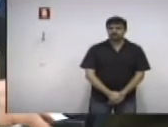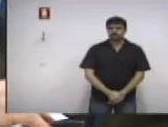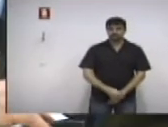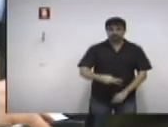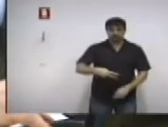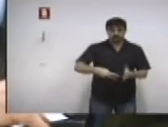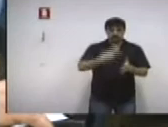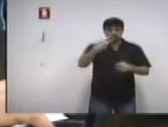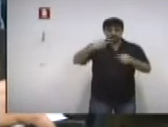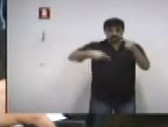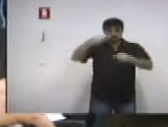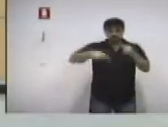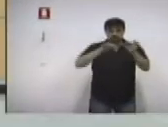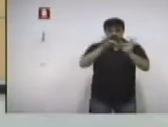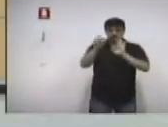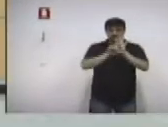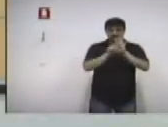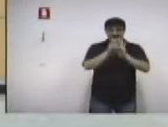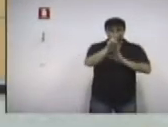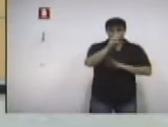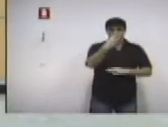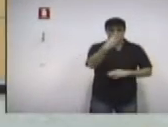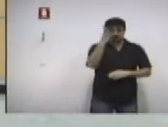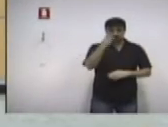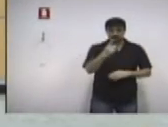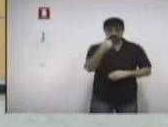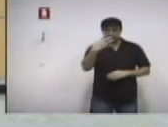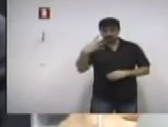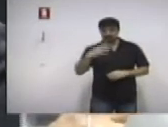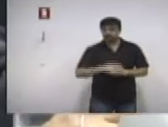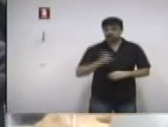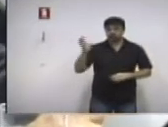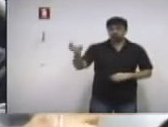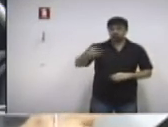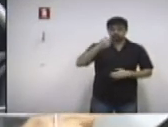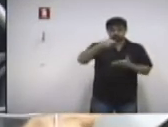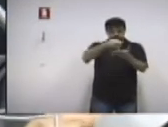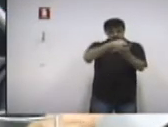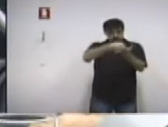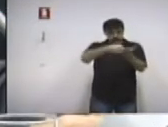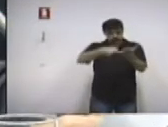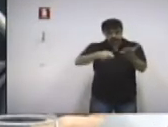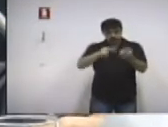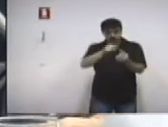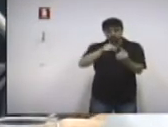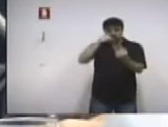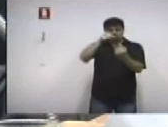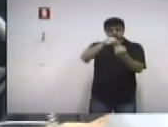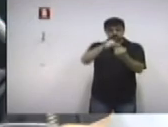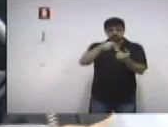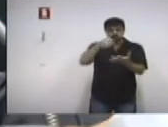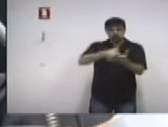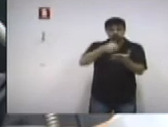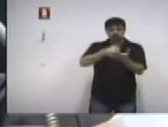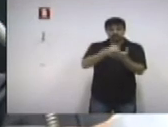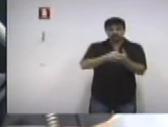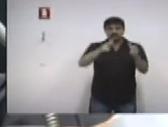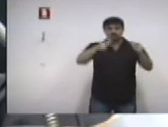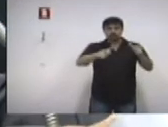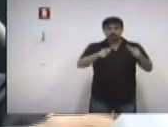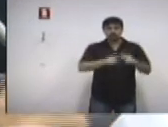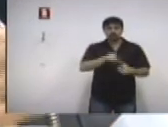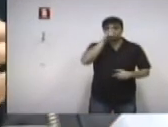segunda discussão do projeto de lei 54/2014 do vereador tiguila Paes que dispõe sobre a obrigatoriedade das